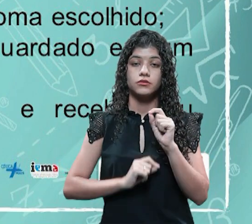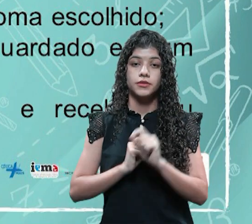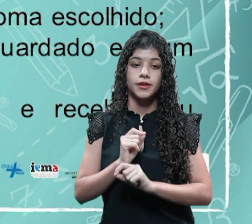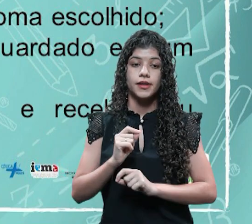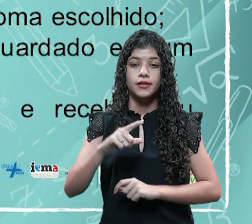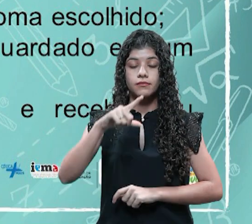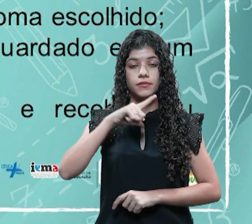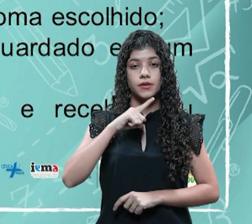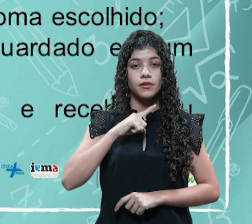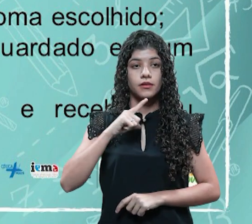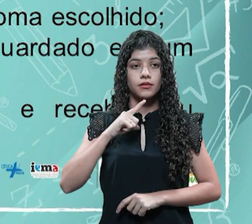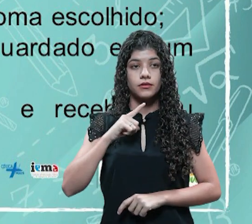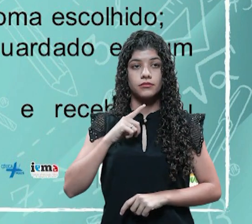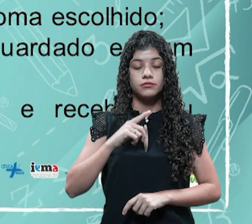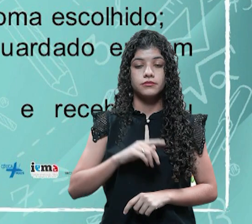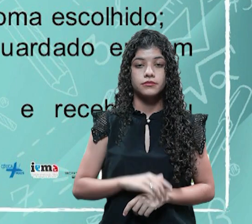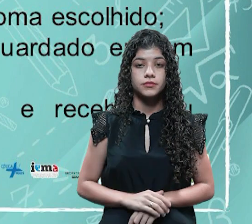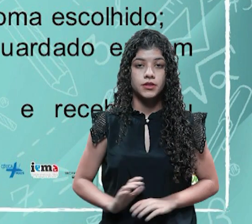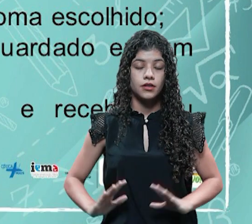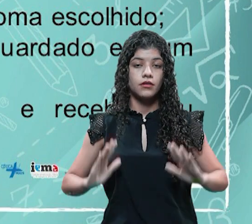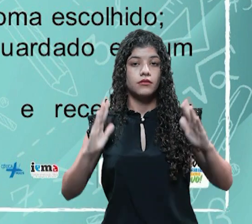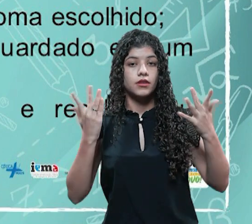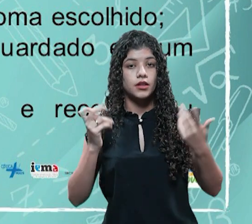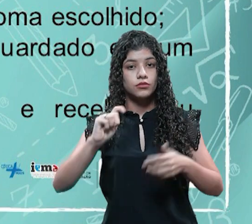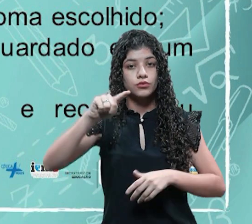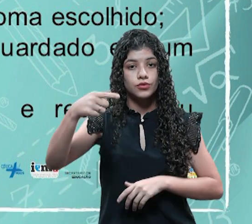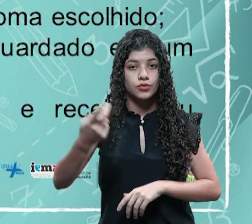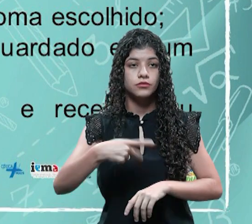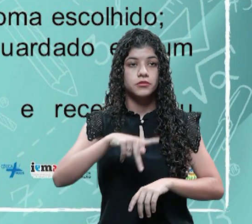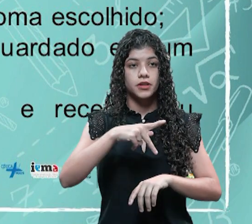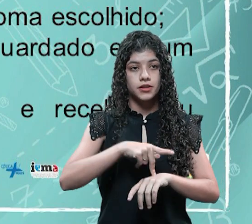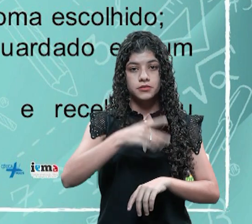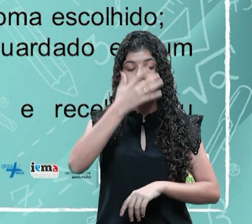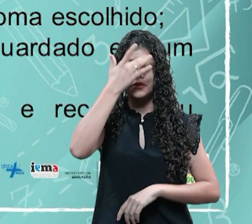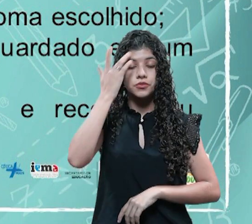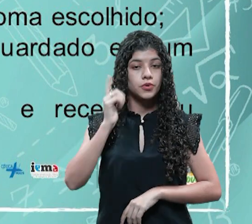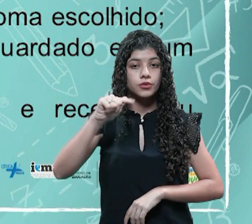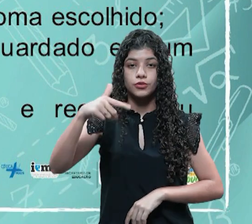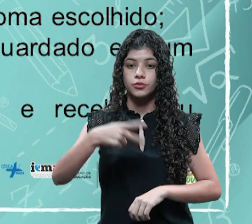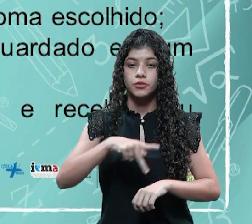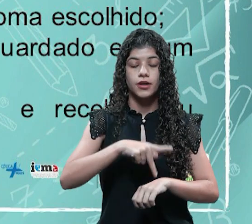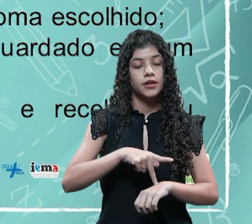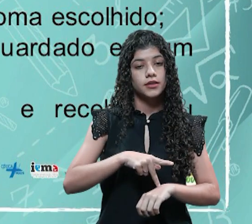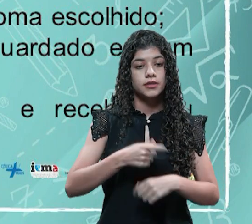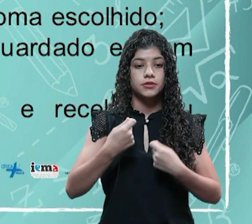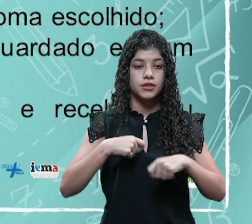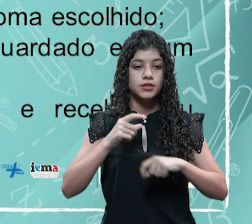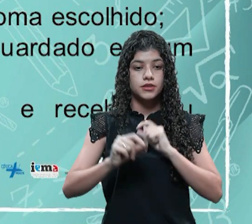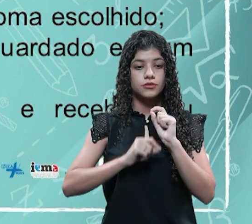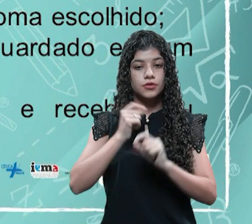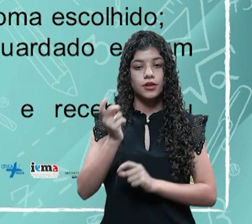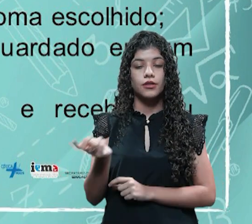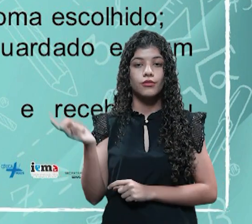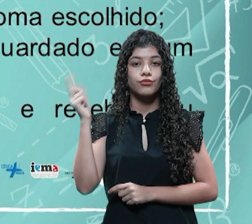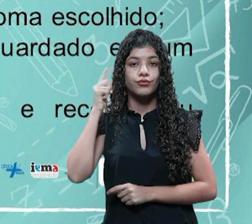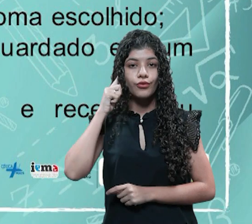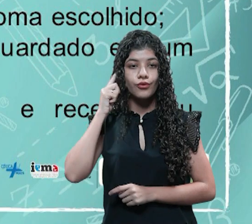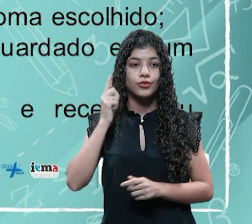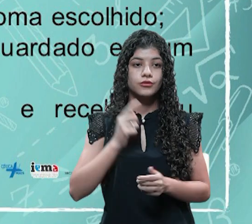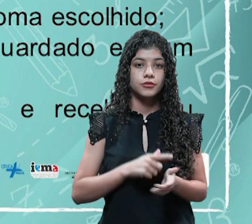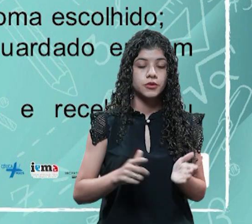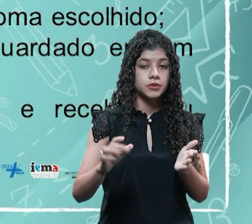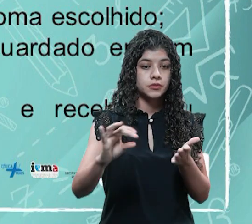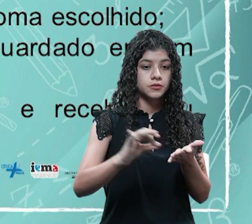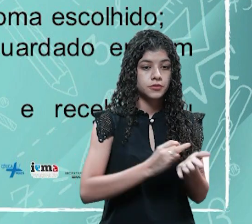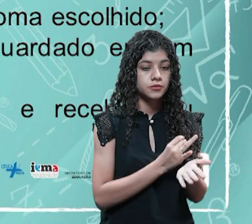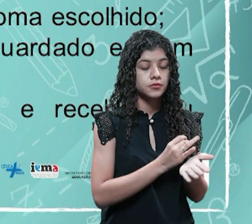tradução simultânea é geralmente para evento internacional, né? Então, a gente precisa de retirar o fone, o participante deverá apresentar